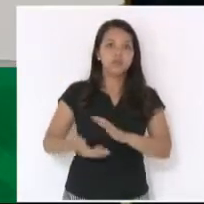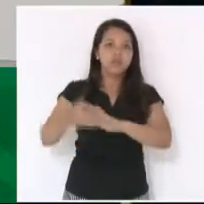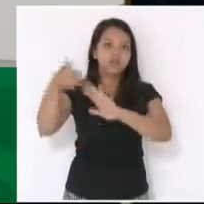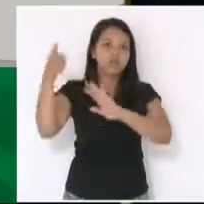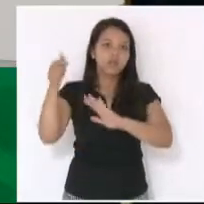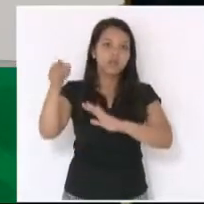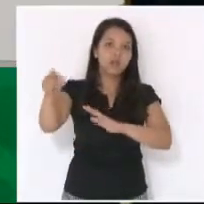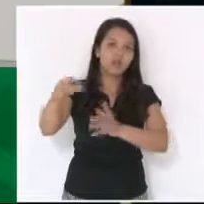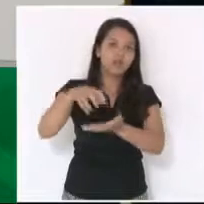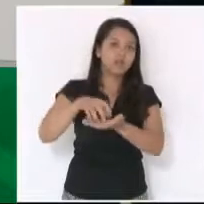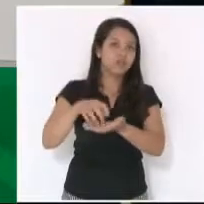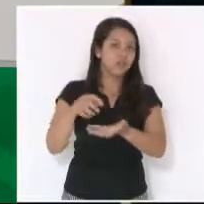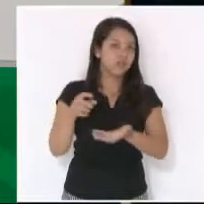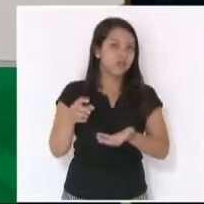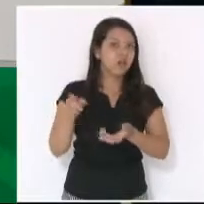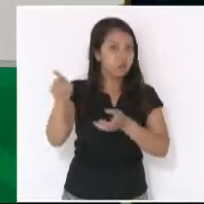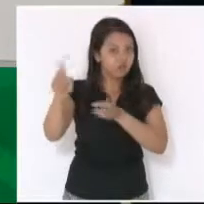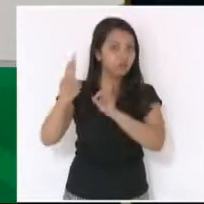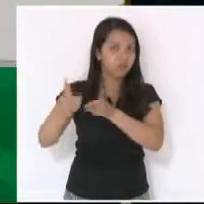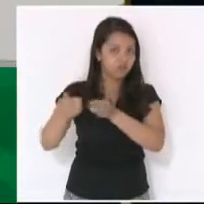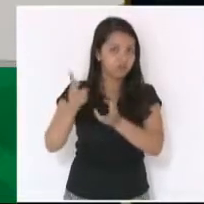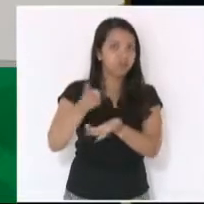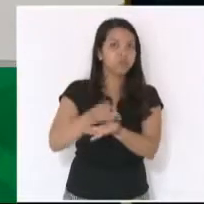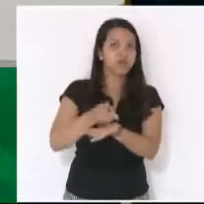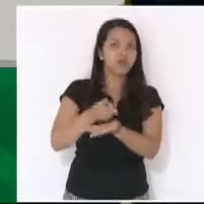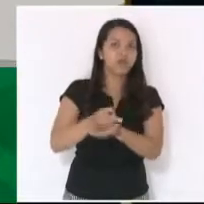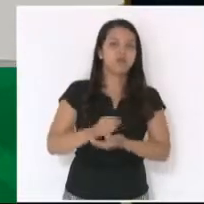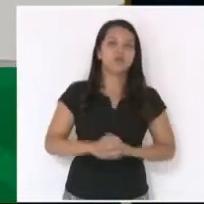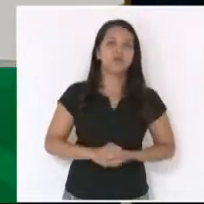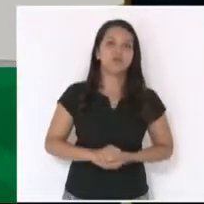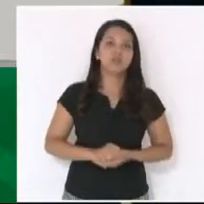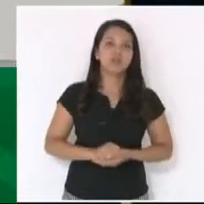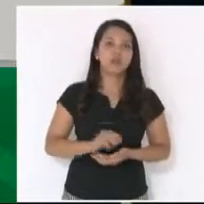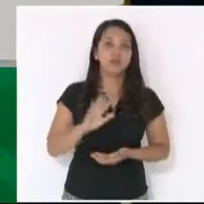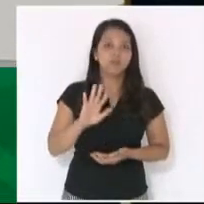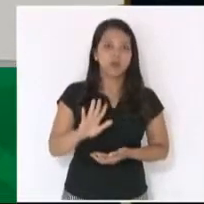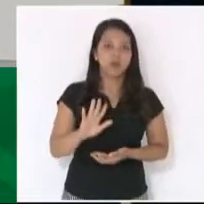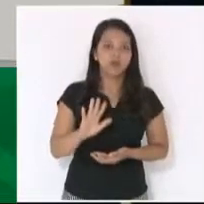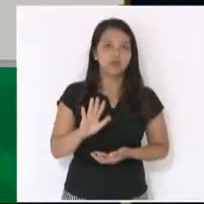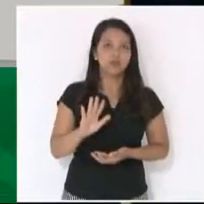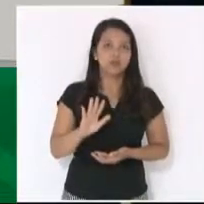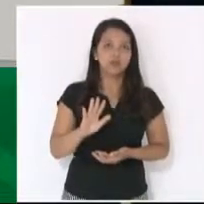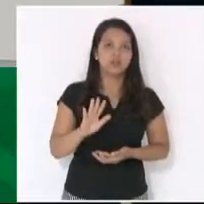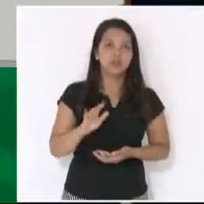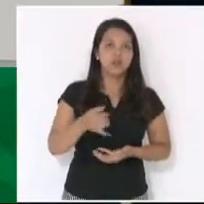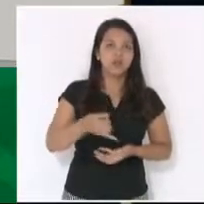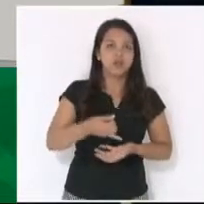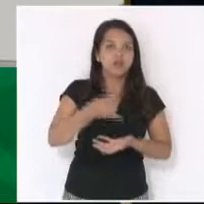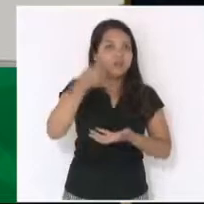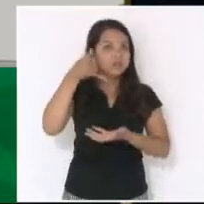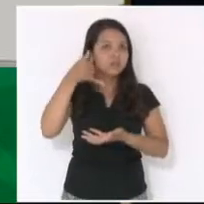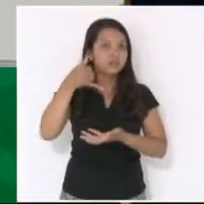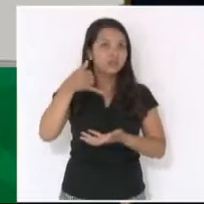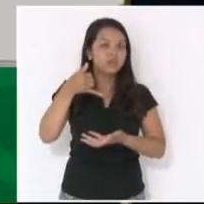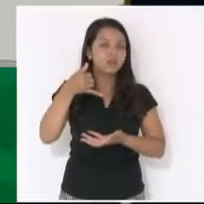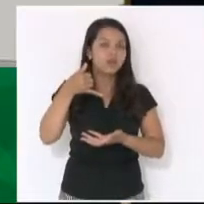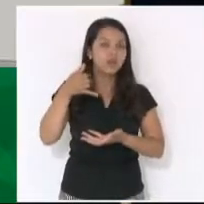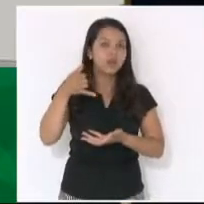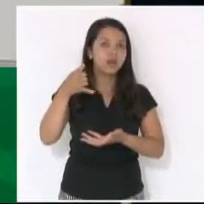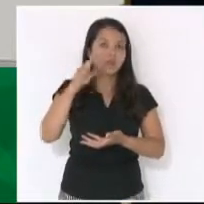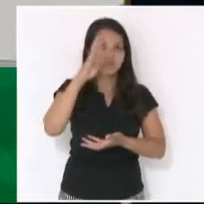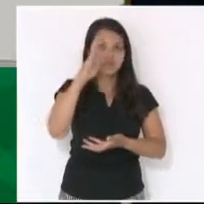da central porque eles vão ter que continuar só que ao invés de receber a ocorrência direto